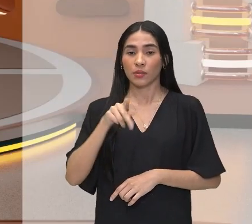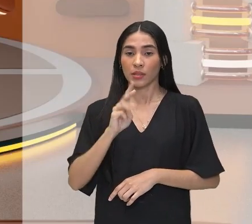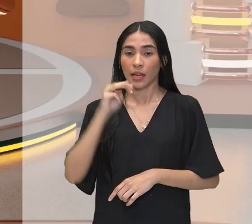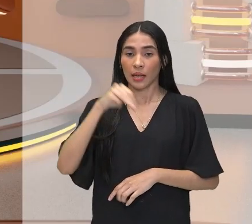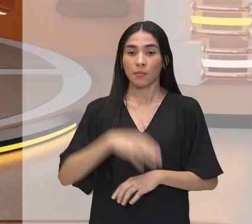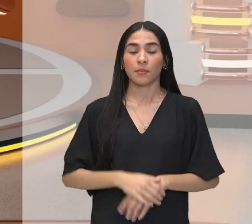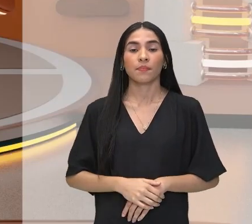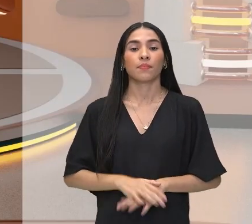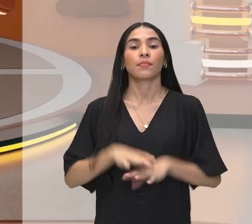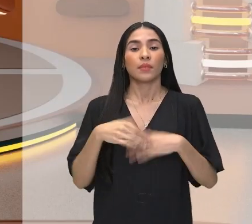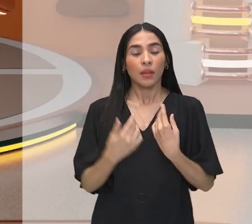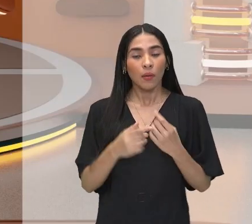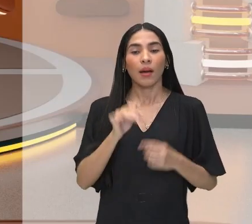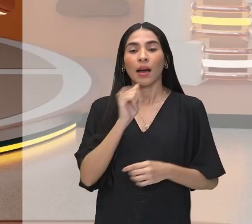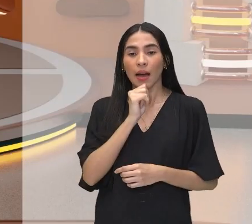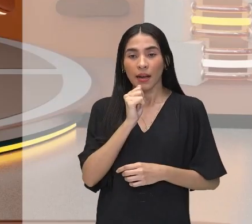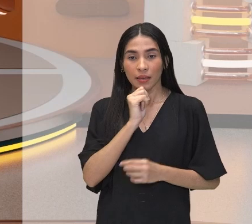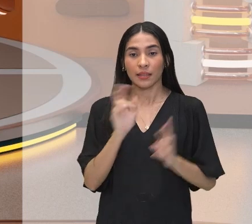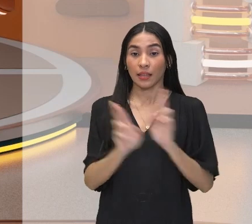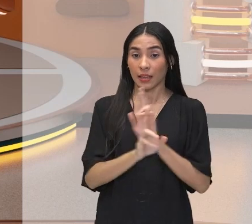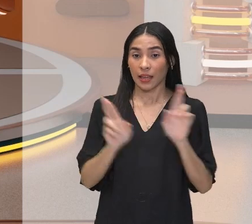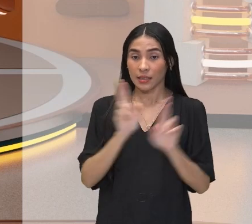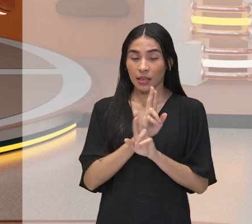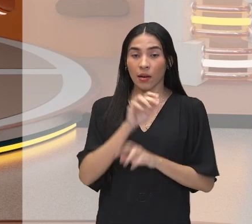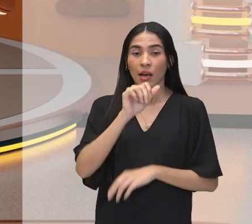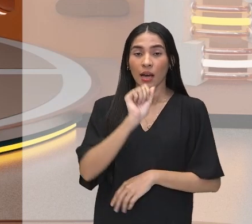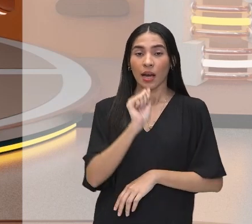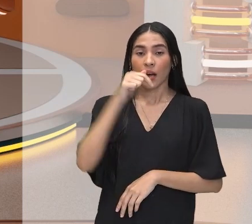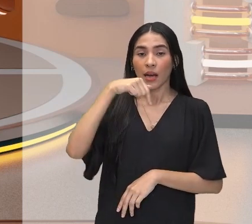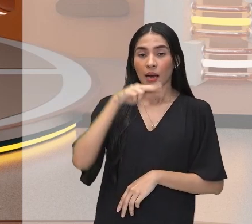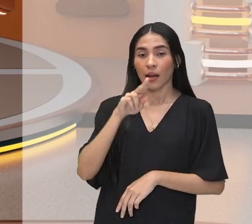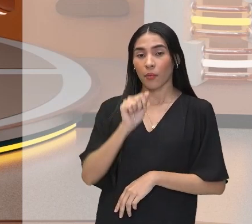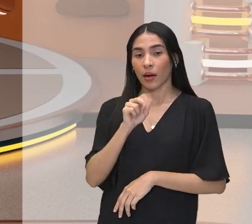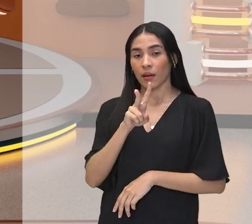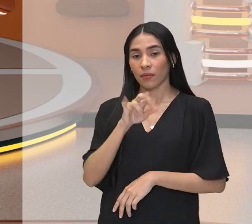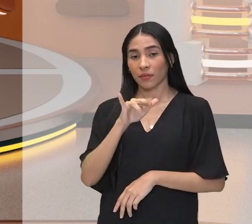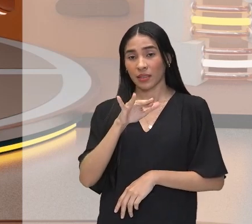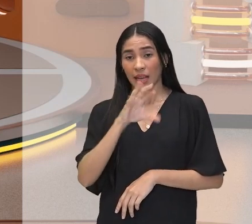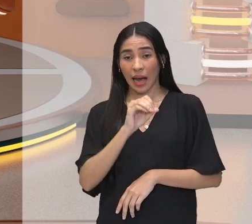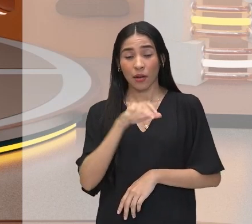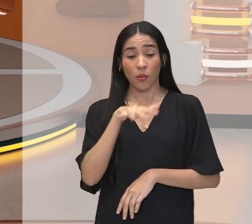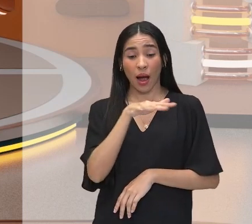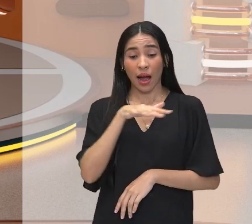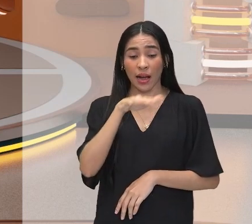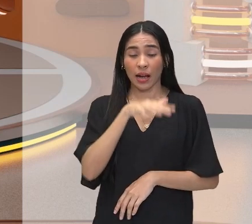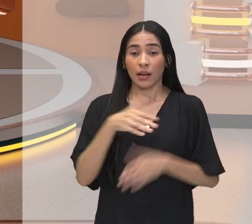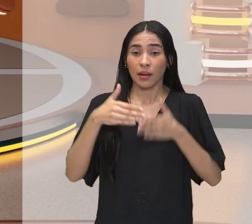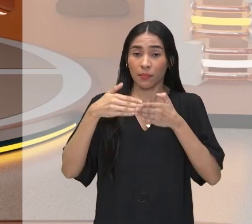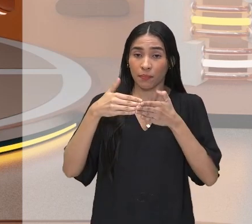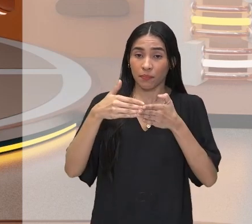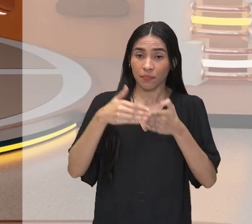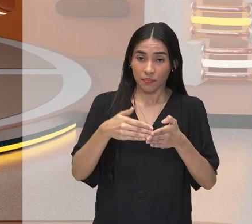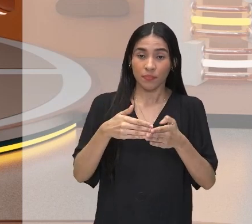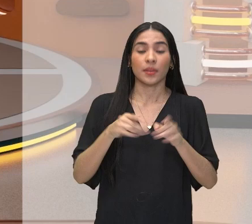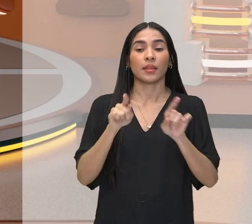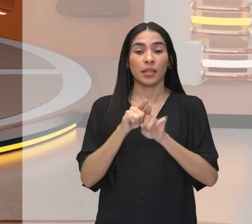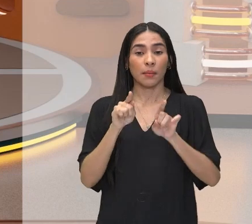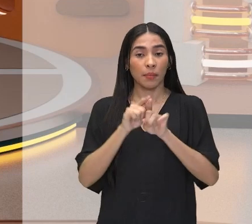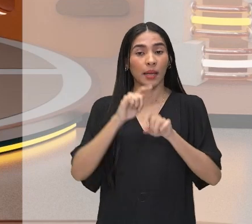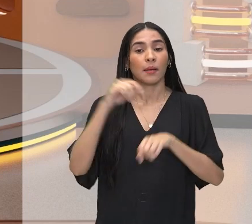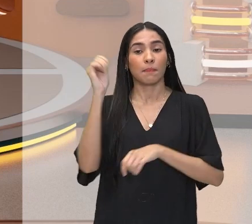ainda ao transporte aquaviário, né, na questão marítima, o nosso país, ele também